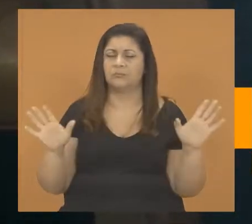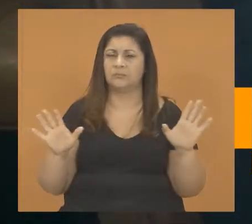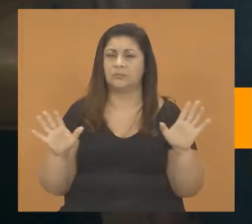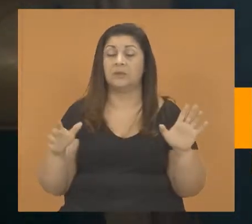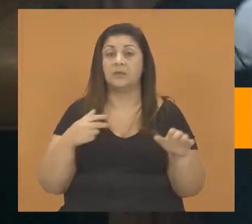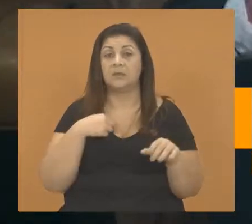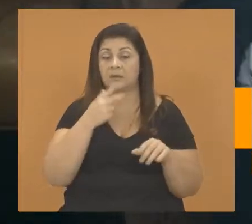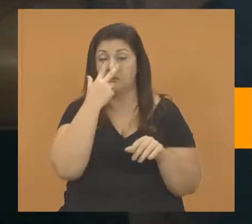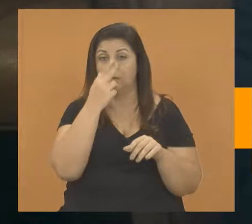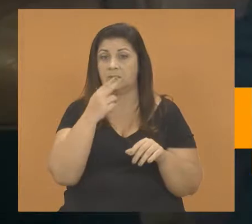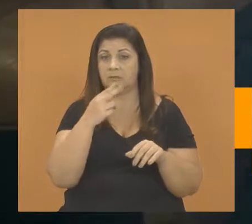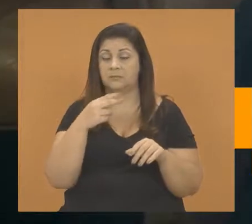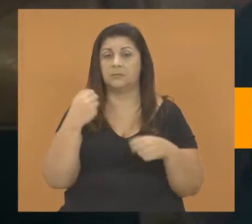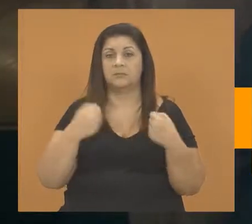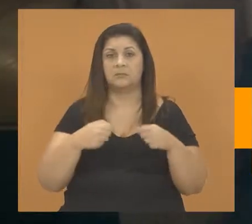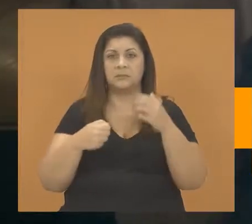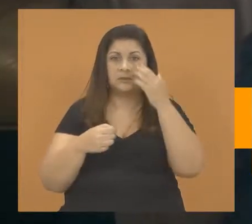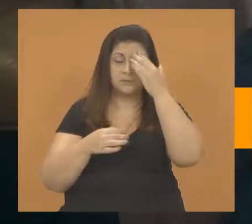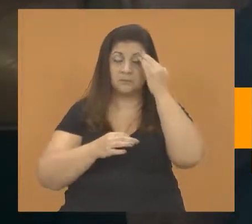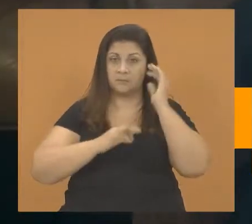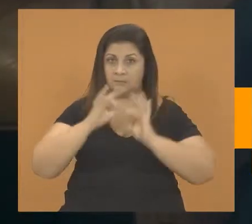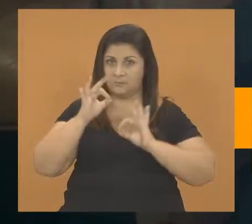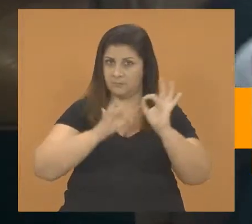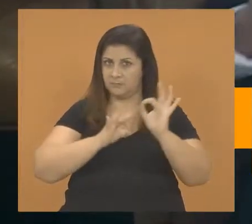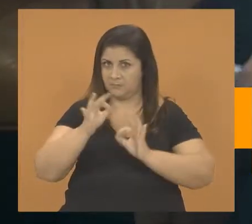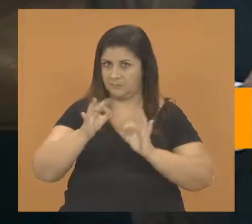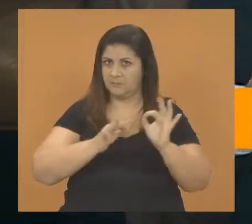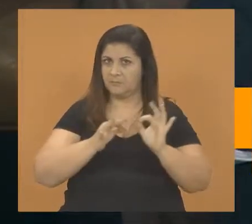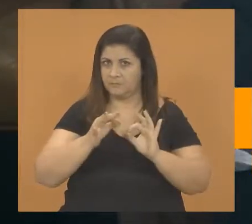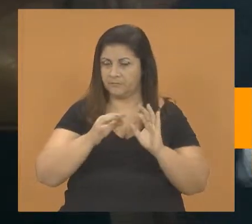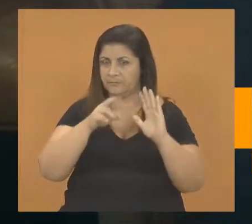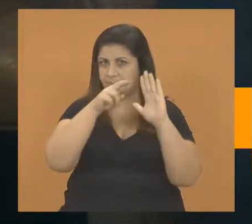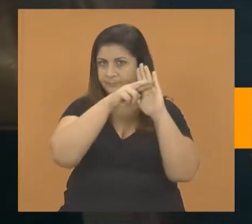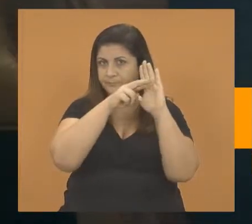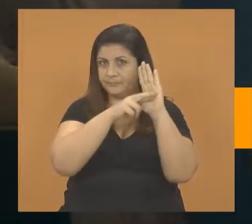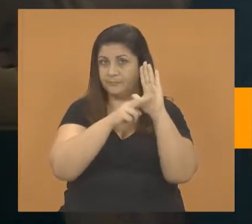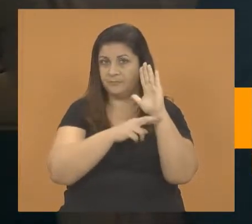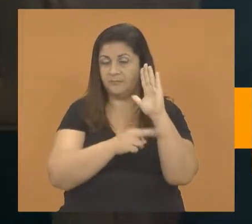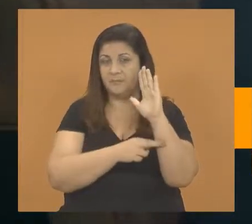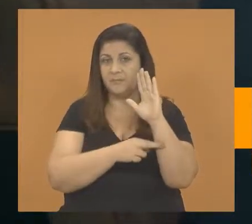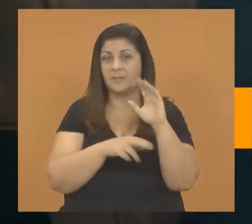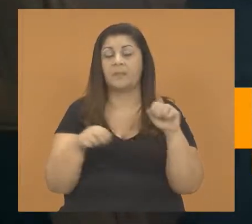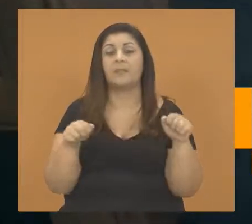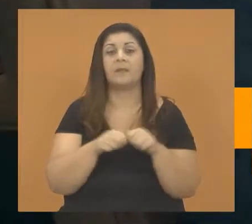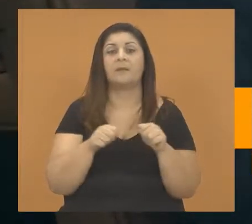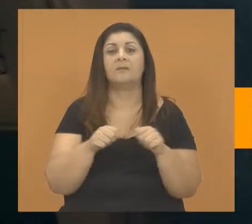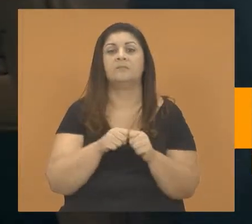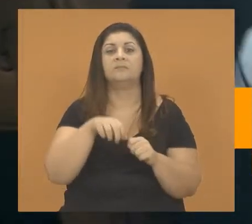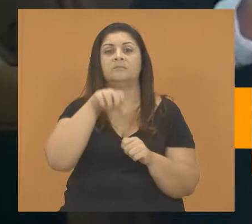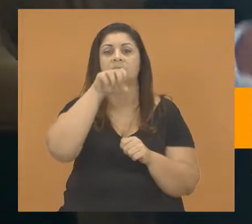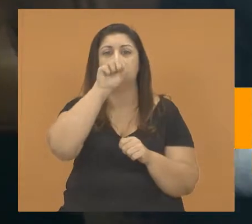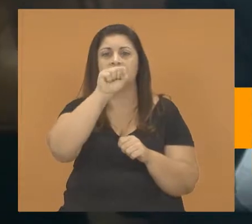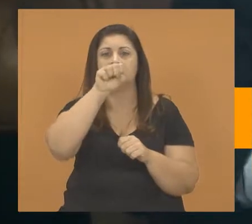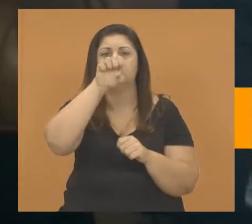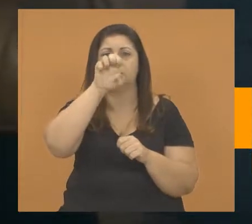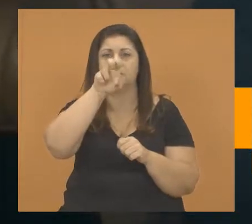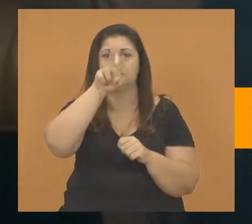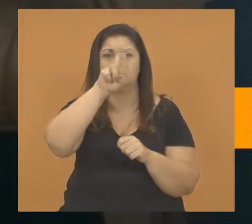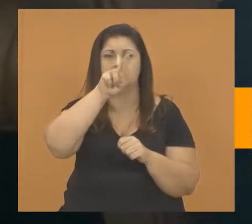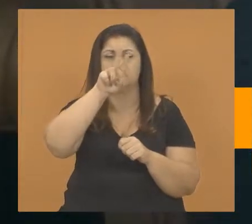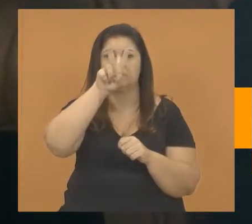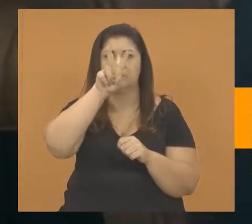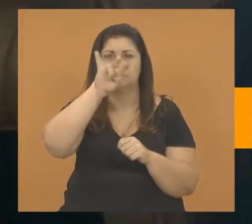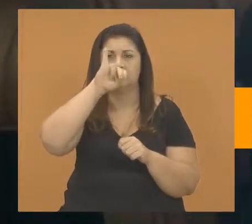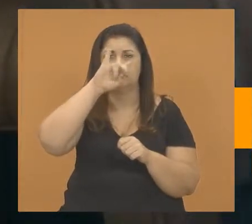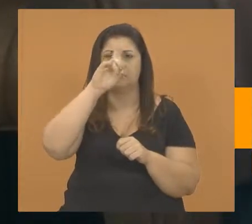é construir um estatuto que ele privilegia o servidor servidor que tem curso superior servidor que faça uma